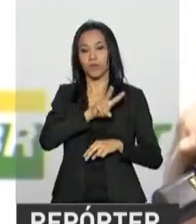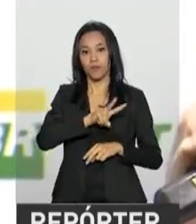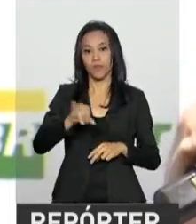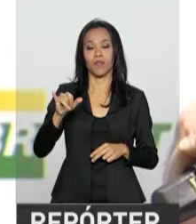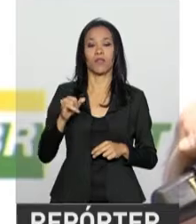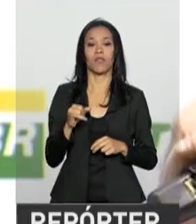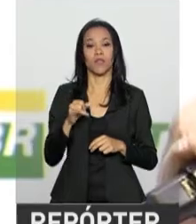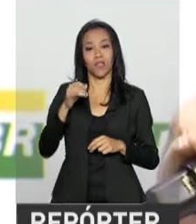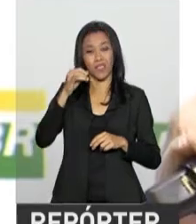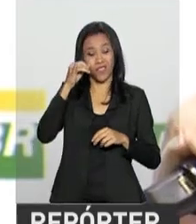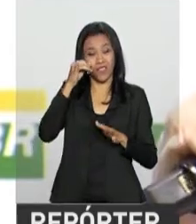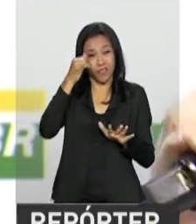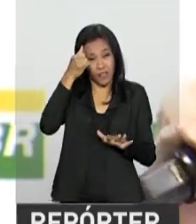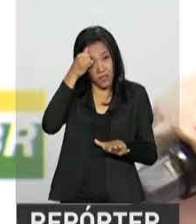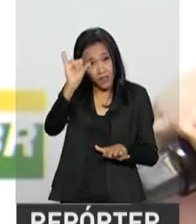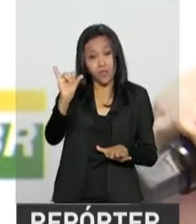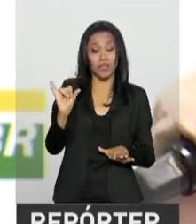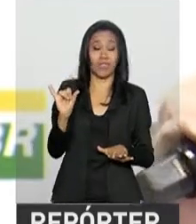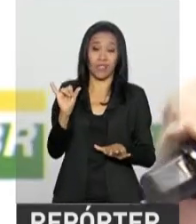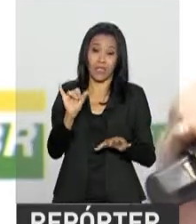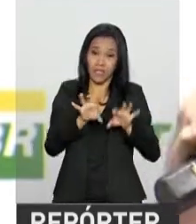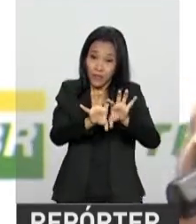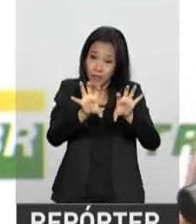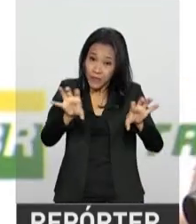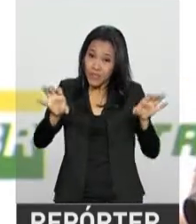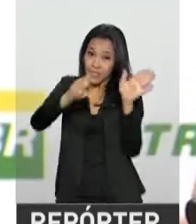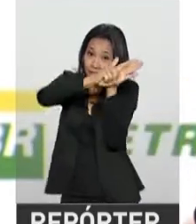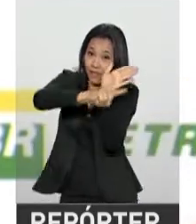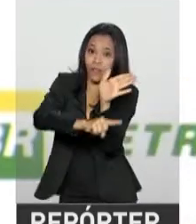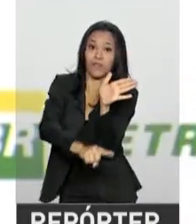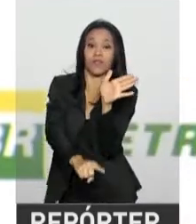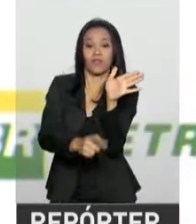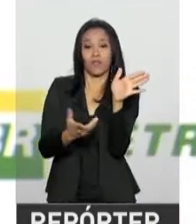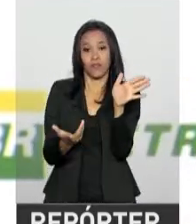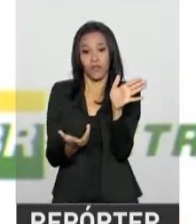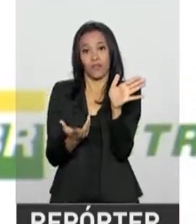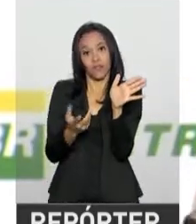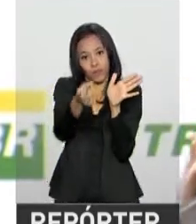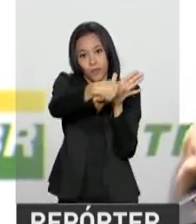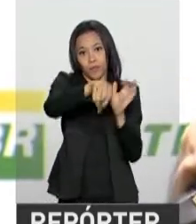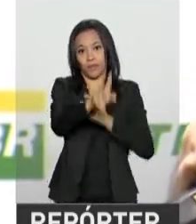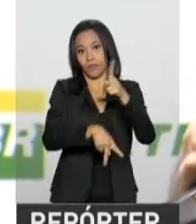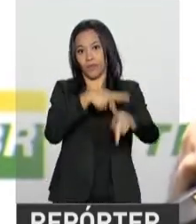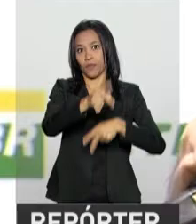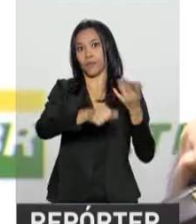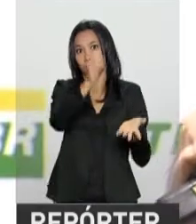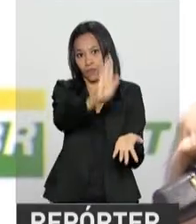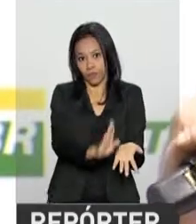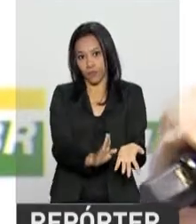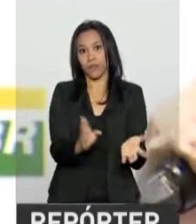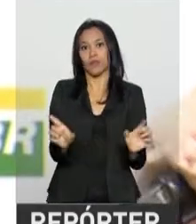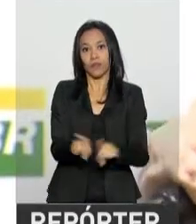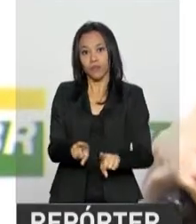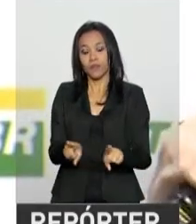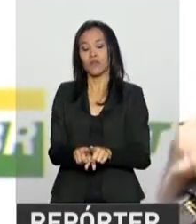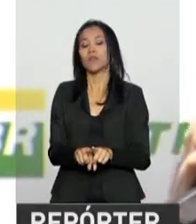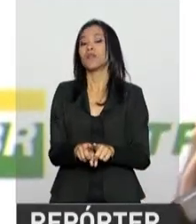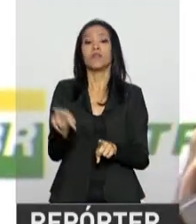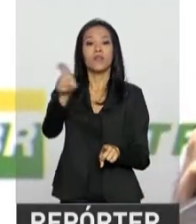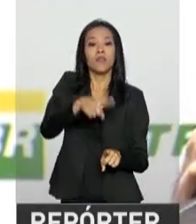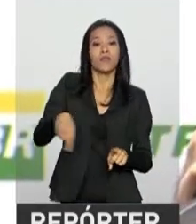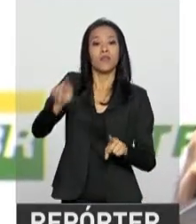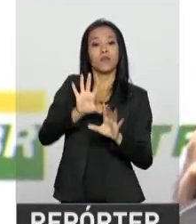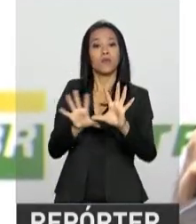evitar impactos negativos tanto a população quanto para a própria